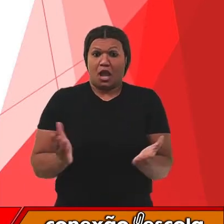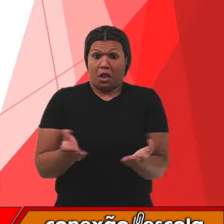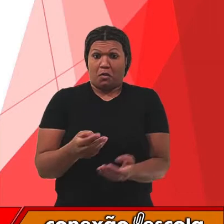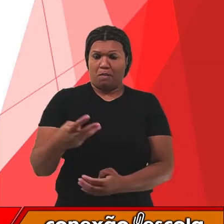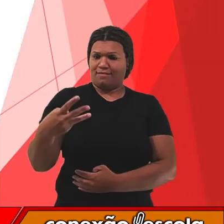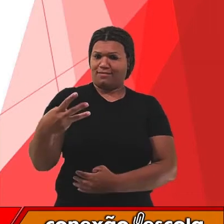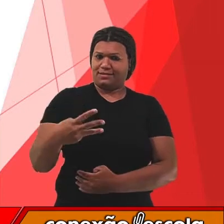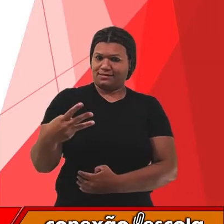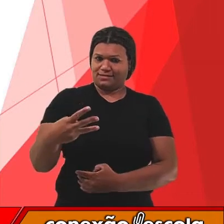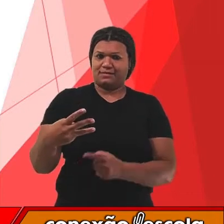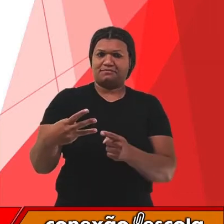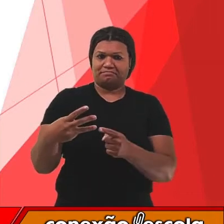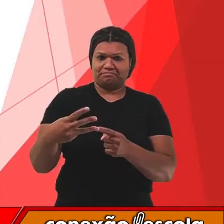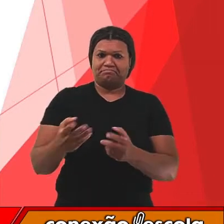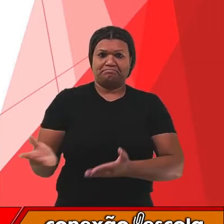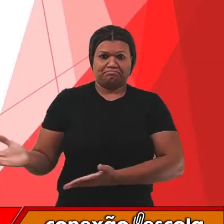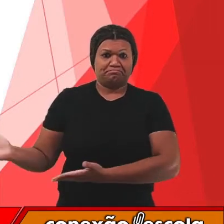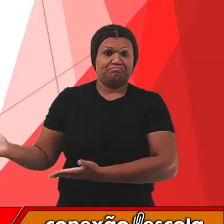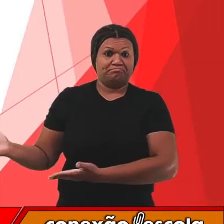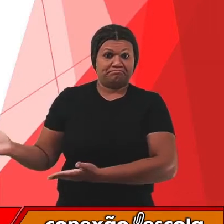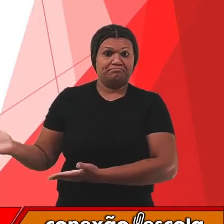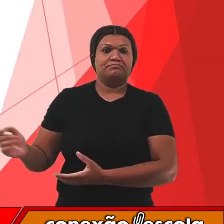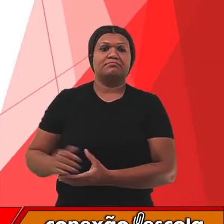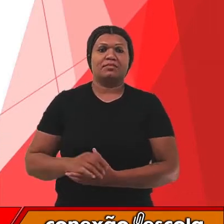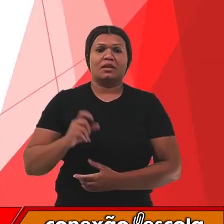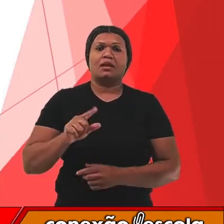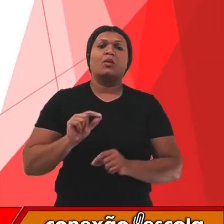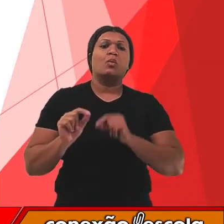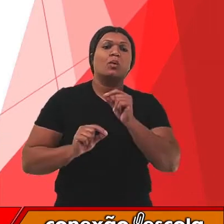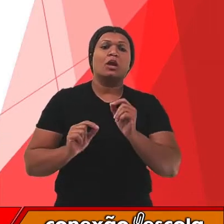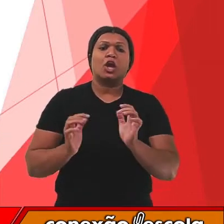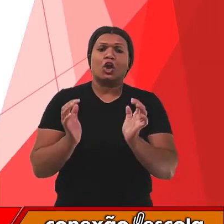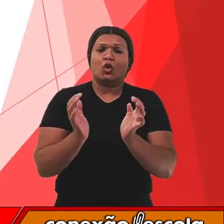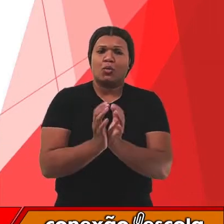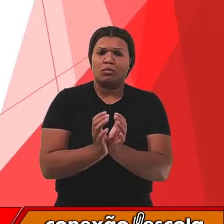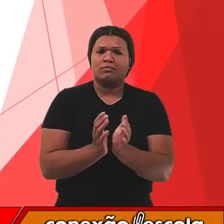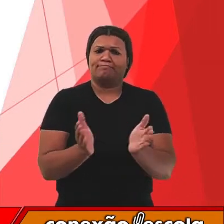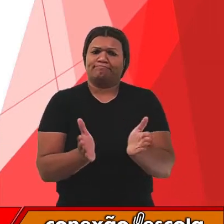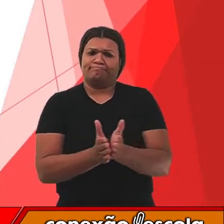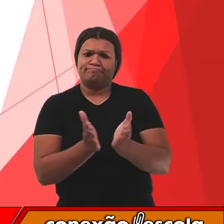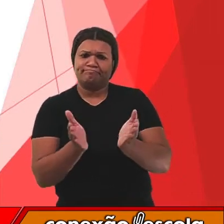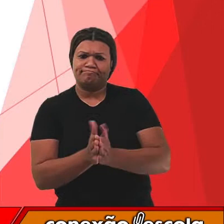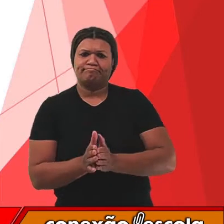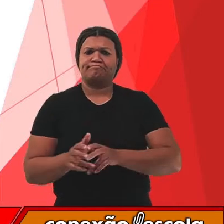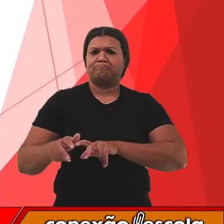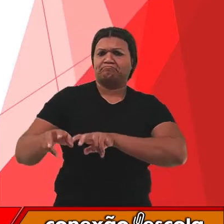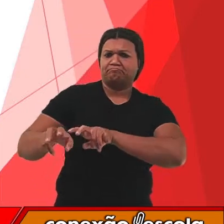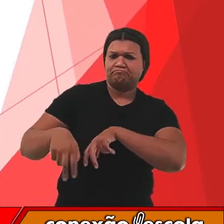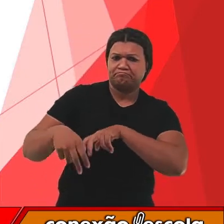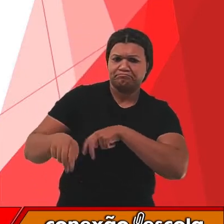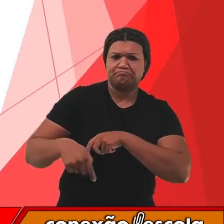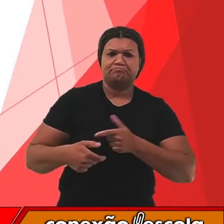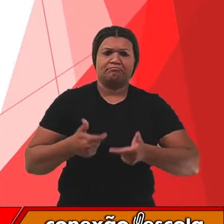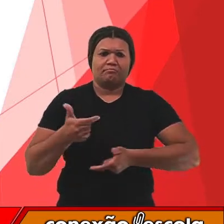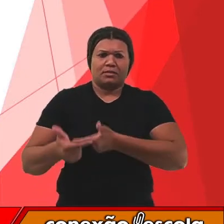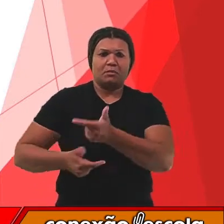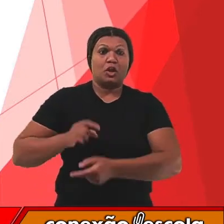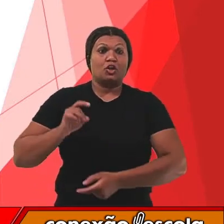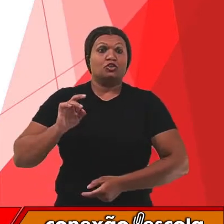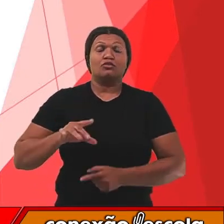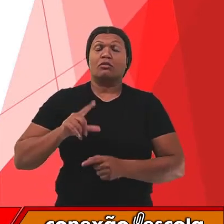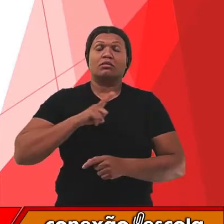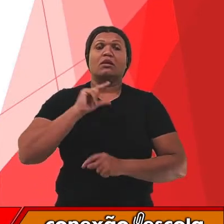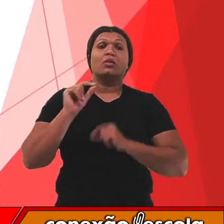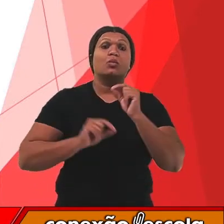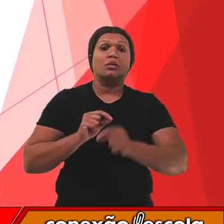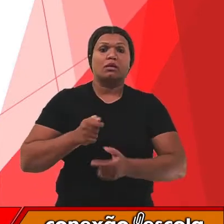que era composto por camponeses, pela burguesia e sans-culottes, eles só tinham obrigações